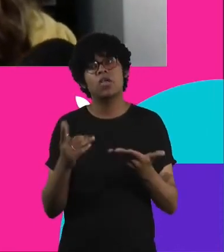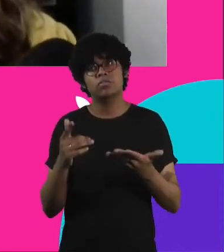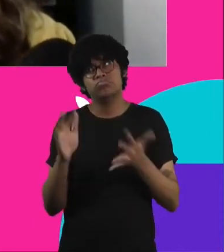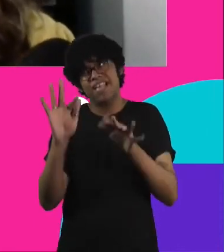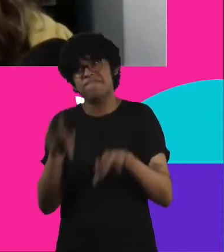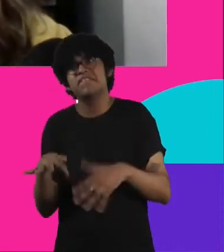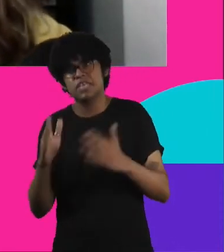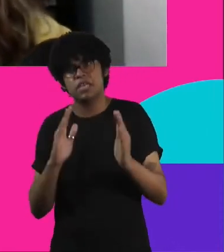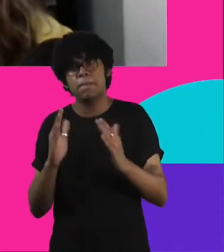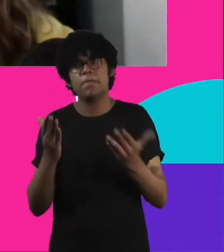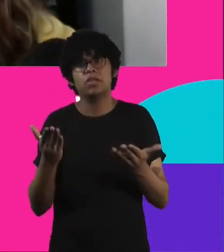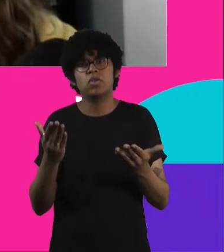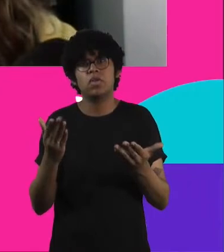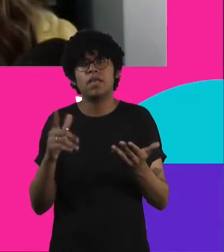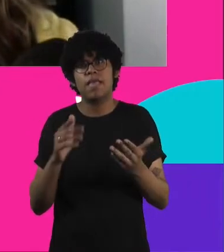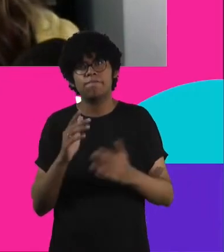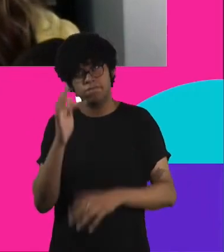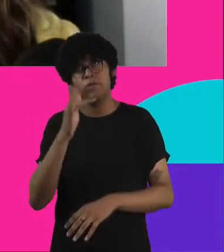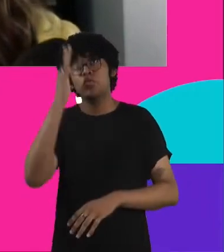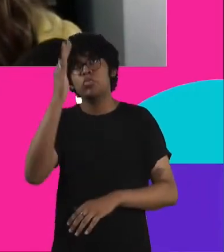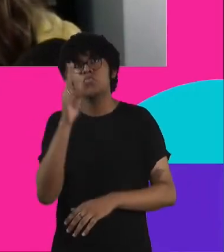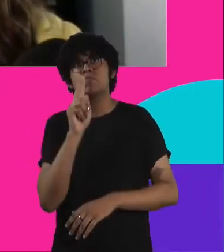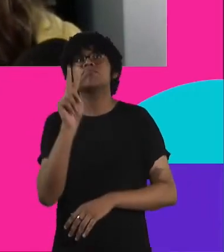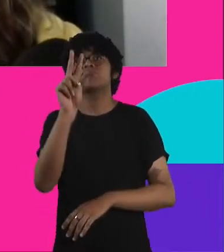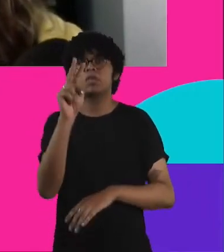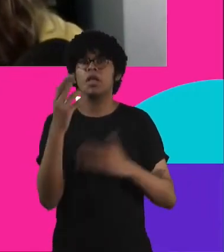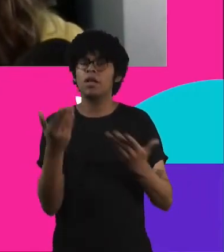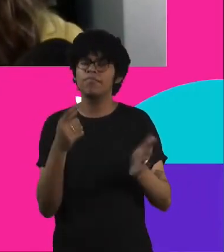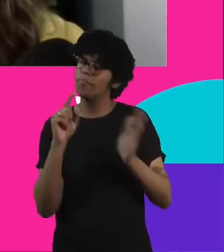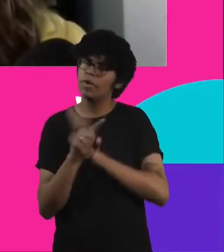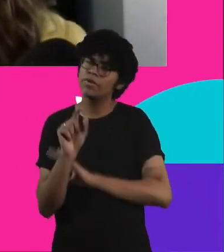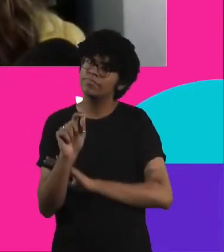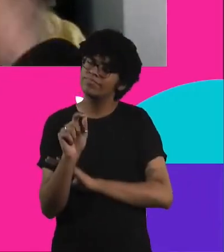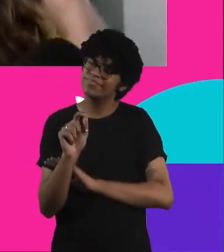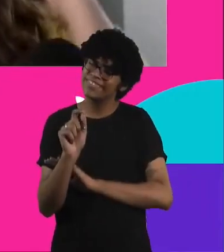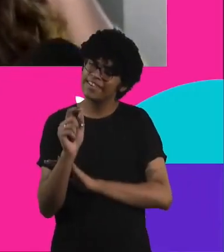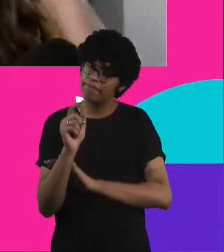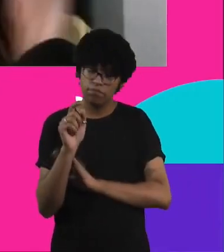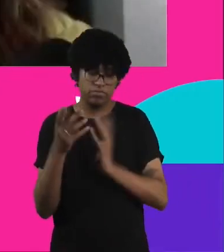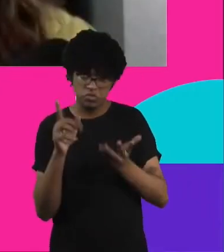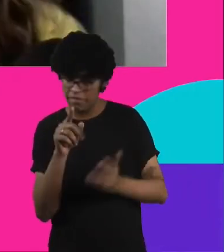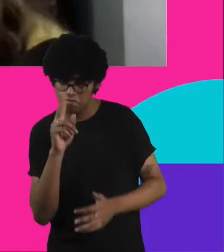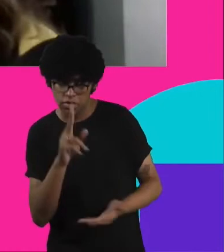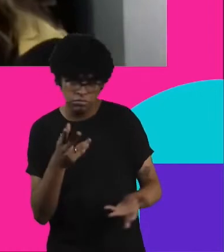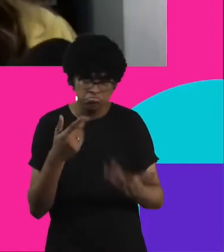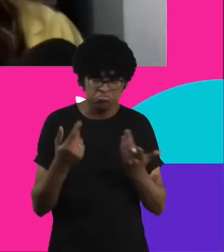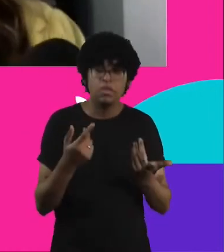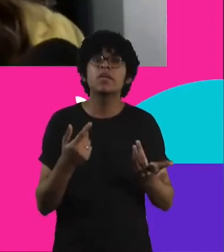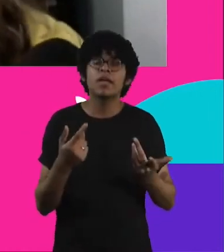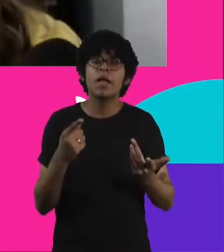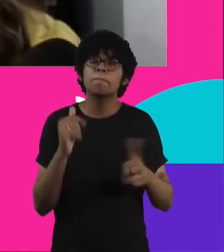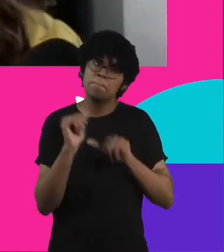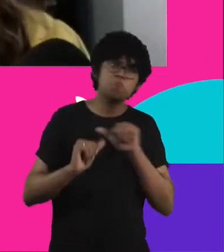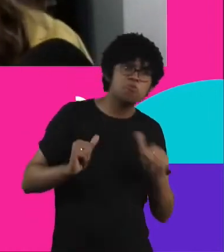acabar um pouco olhando para frente, eu queria talvez te perguntar o que você está vendo, e se é que você está vendo algum tipo de